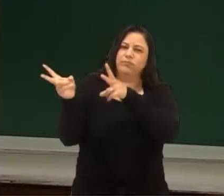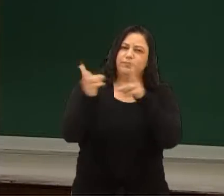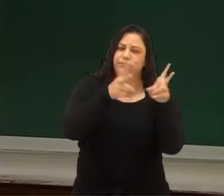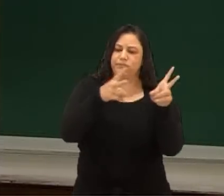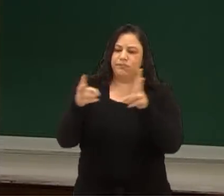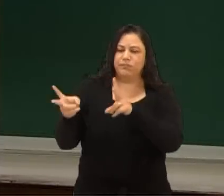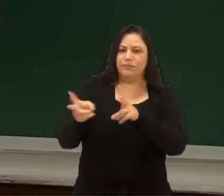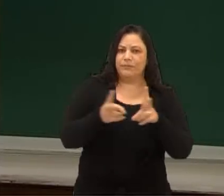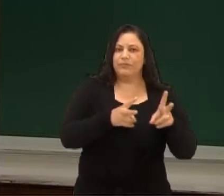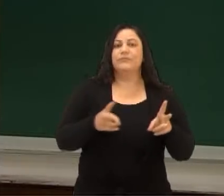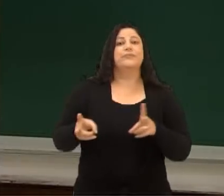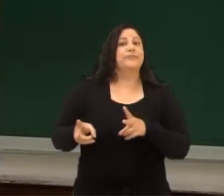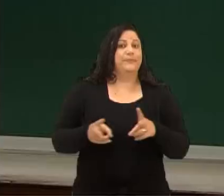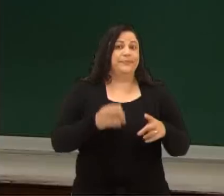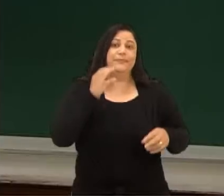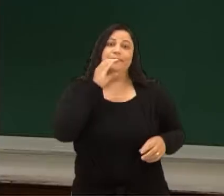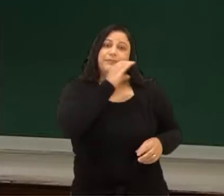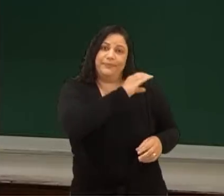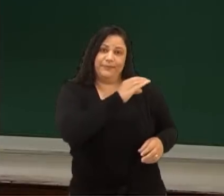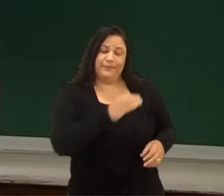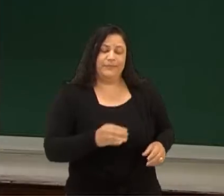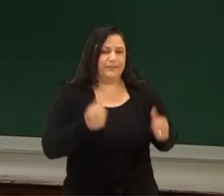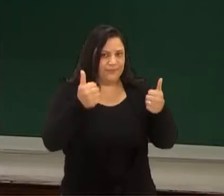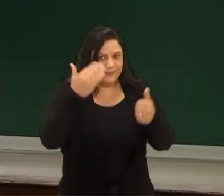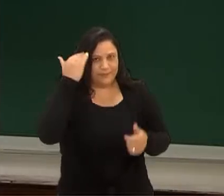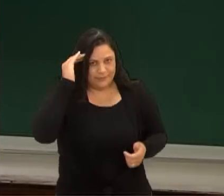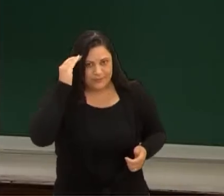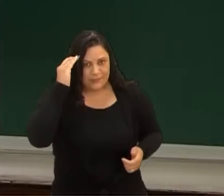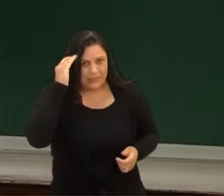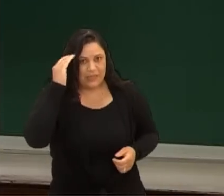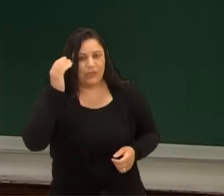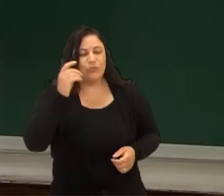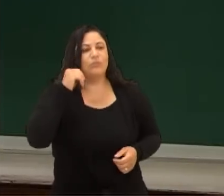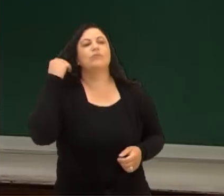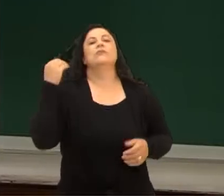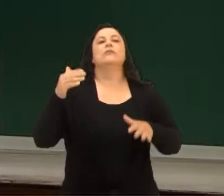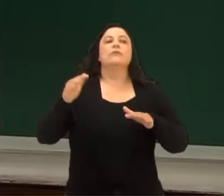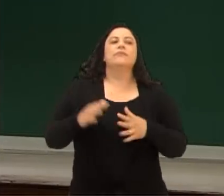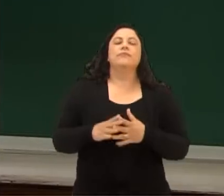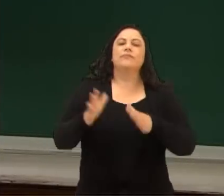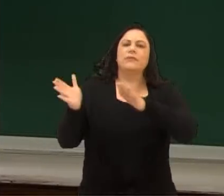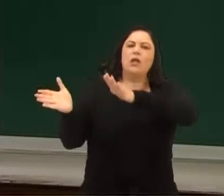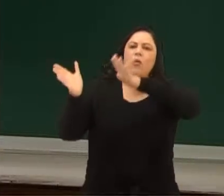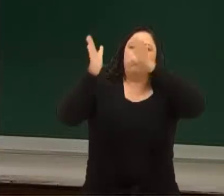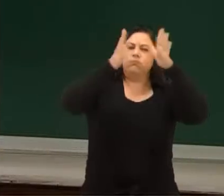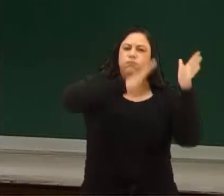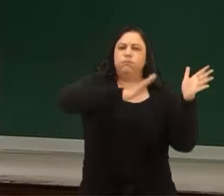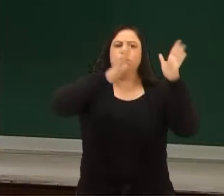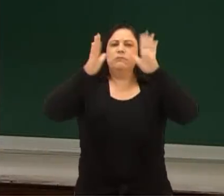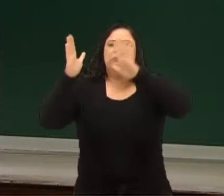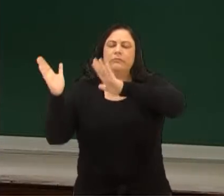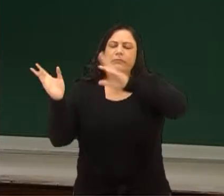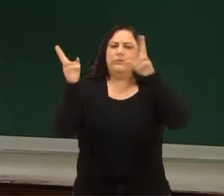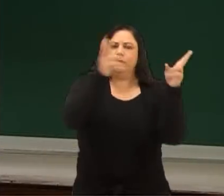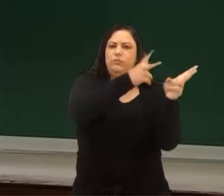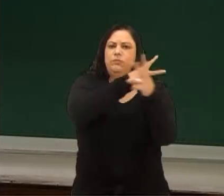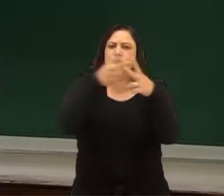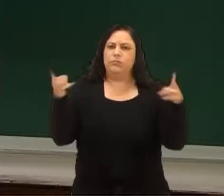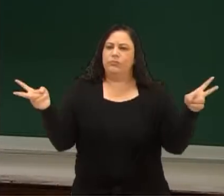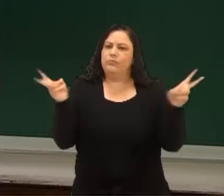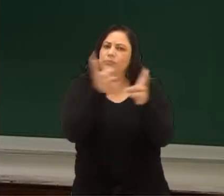frente quente, não uma frente fria. Entendido? Então, a movimentação da atmosfera, ela depende, né, as